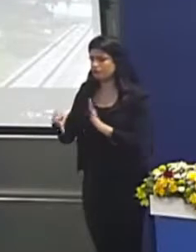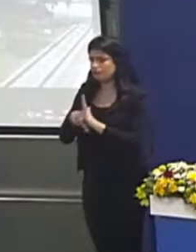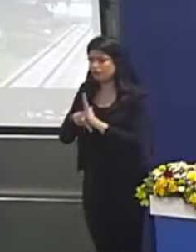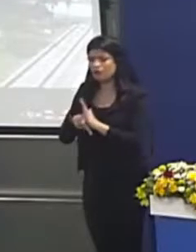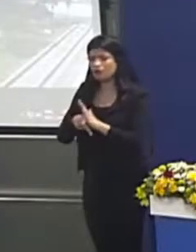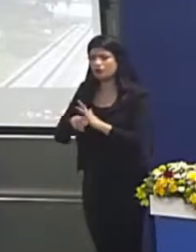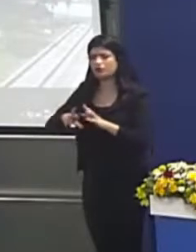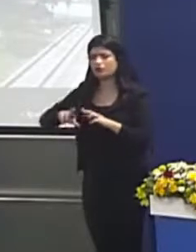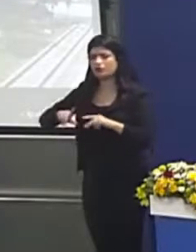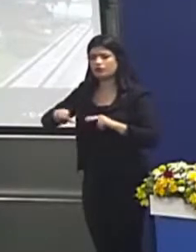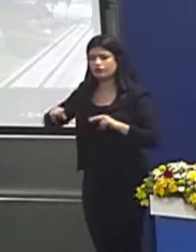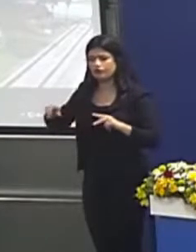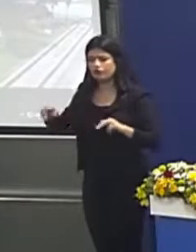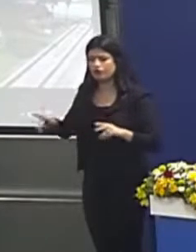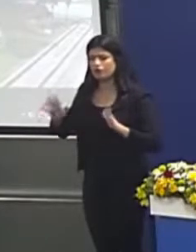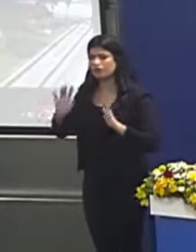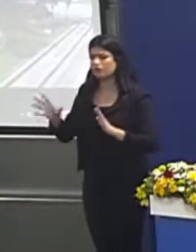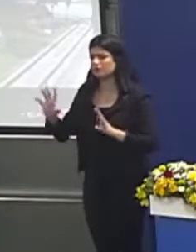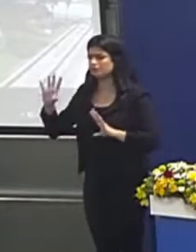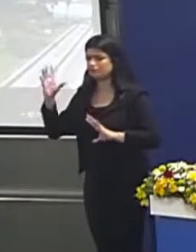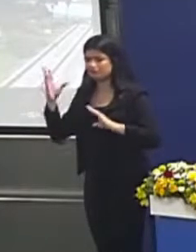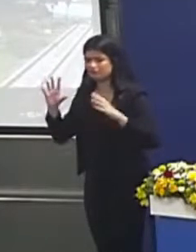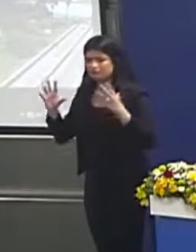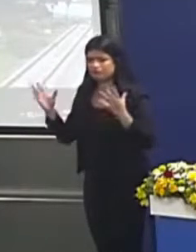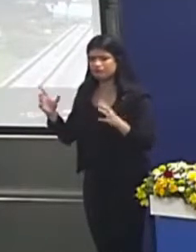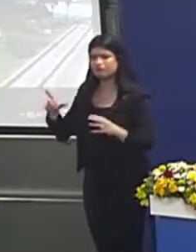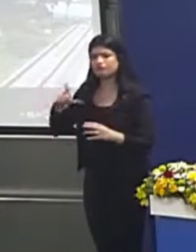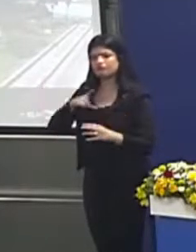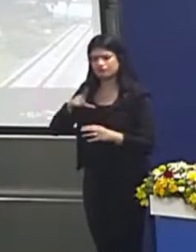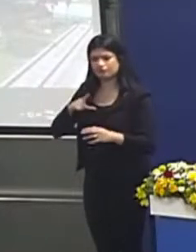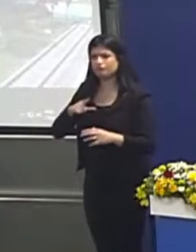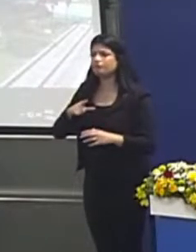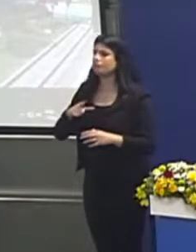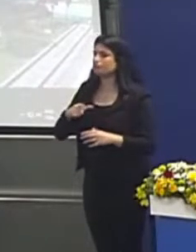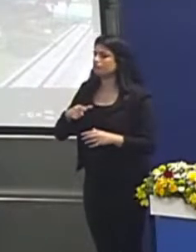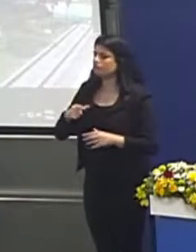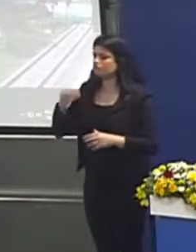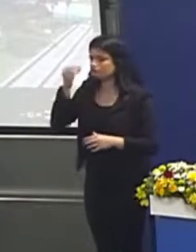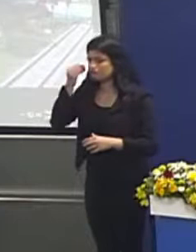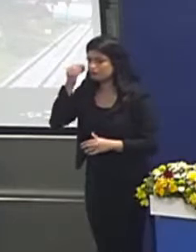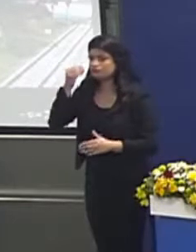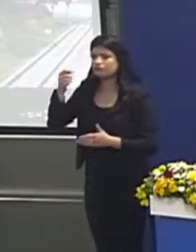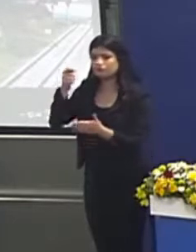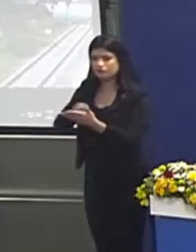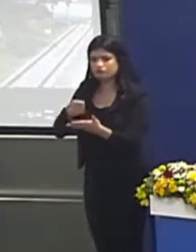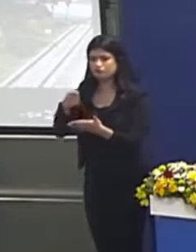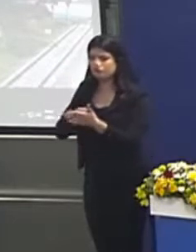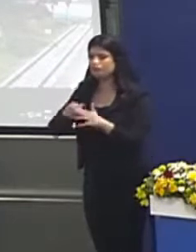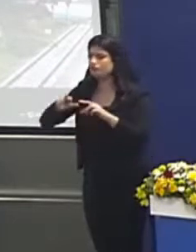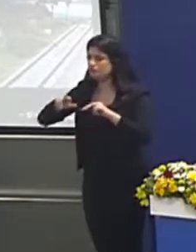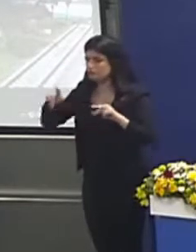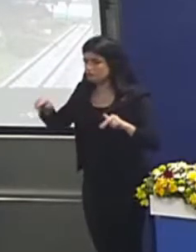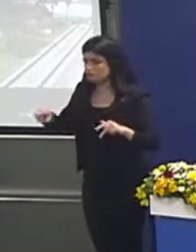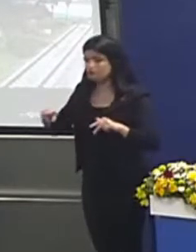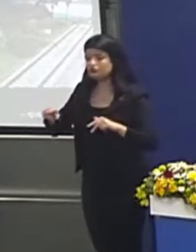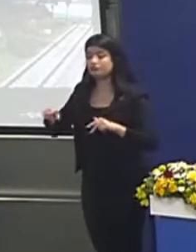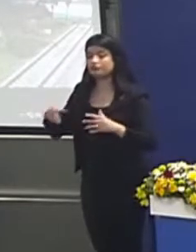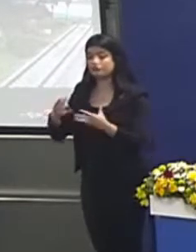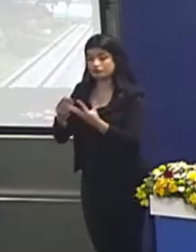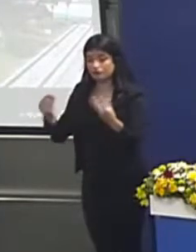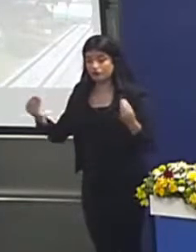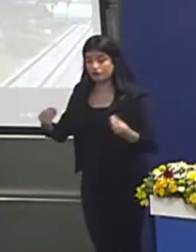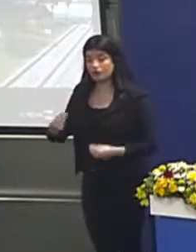em muitas das vezes, enfrentam mais de uma jornada por dia. Dessas, muitas vivem suas